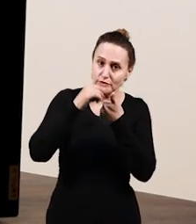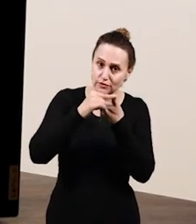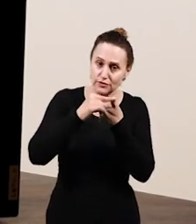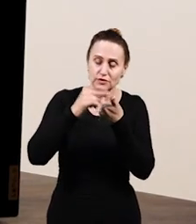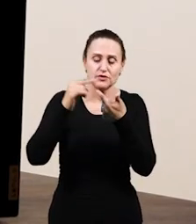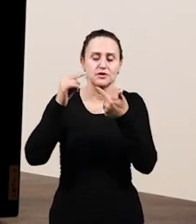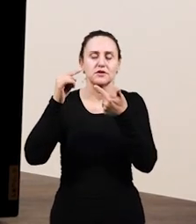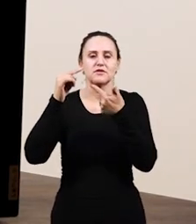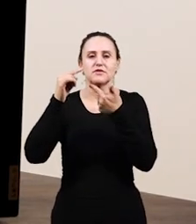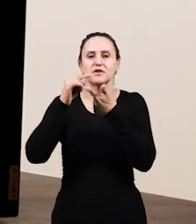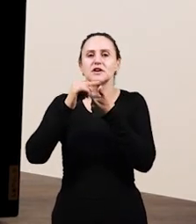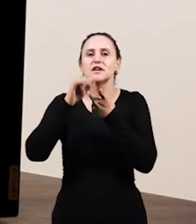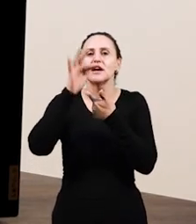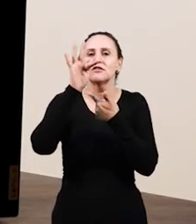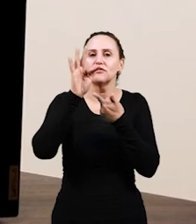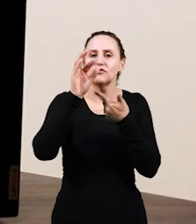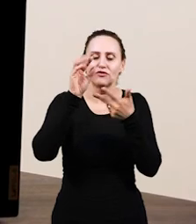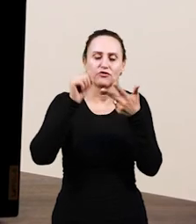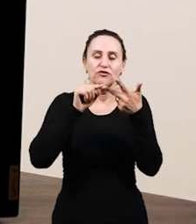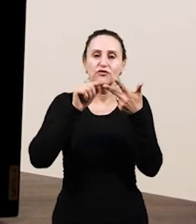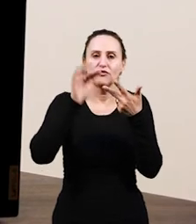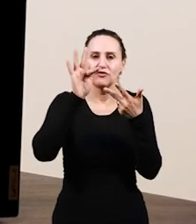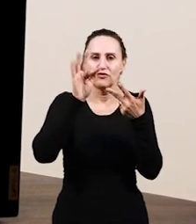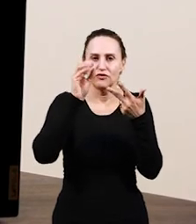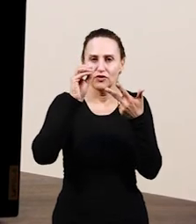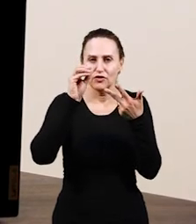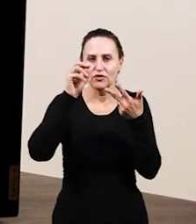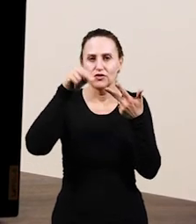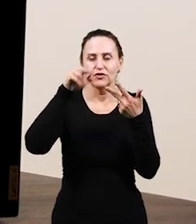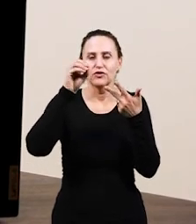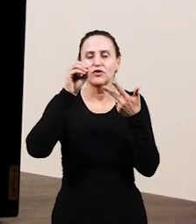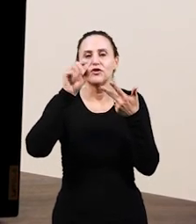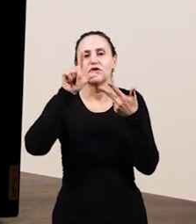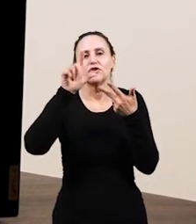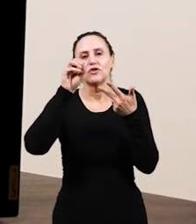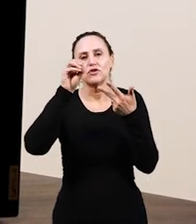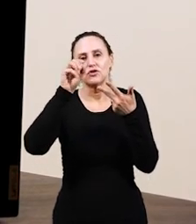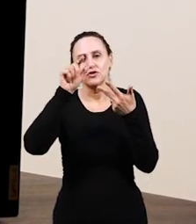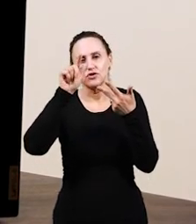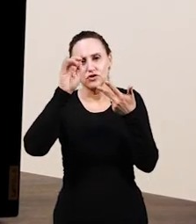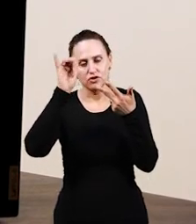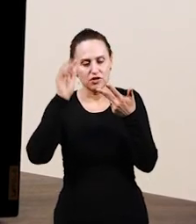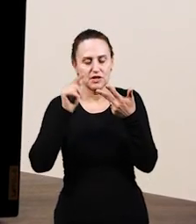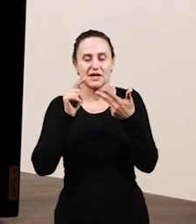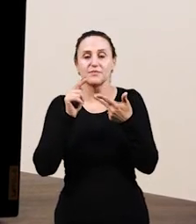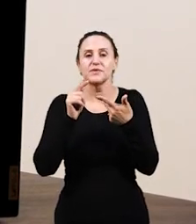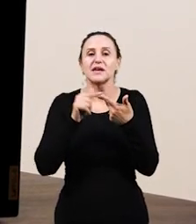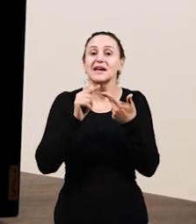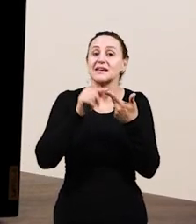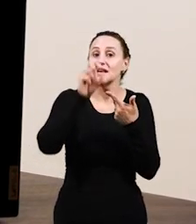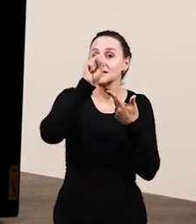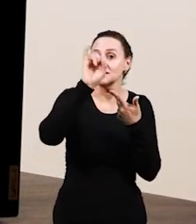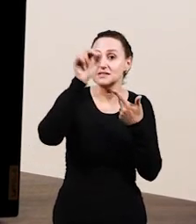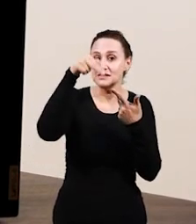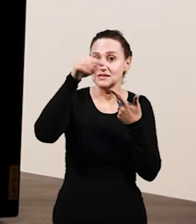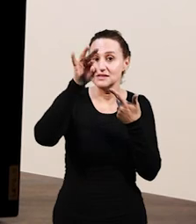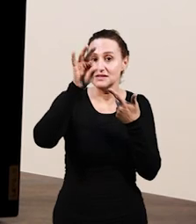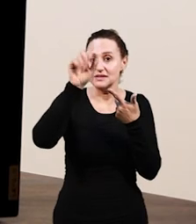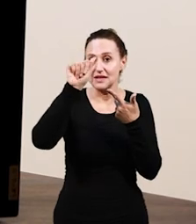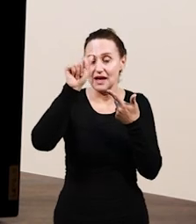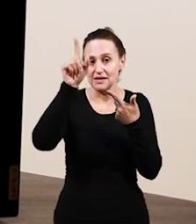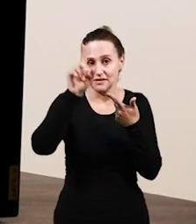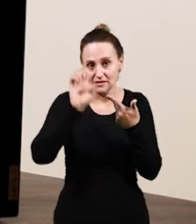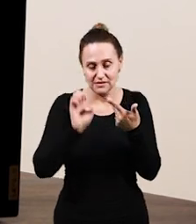fonologia morfologia e sintaxe por quê que vai se estruturar assim porque sempre vai partir da menor unidade